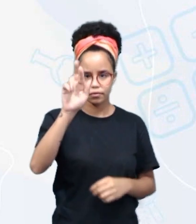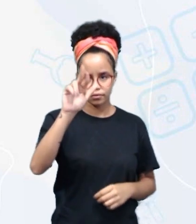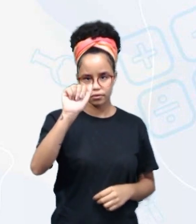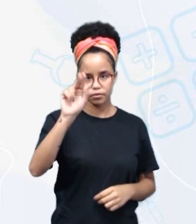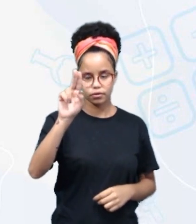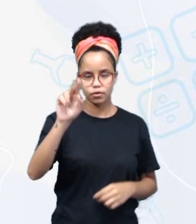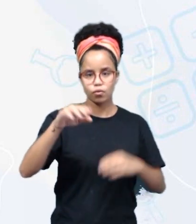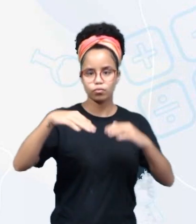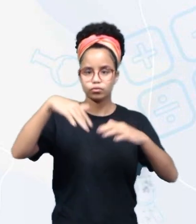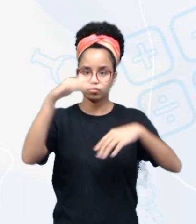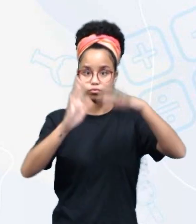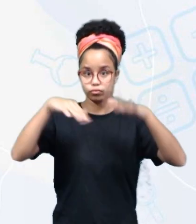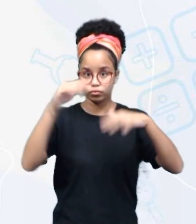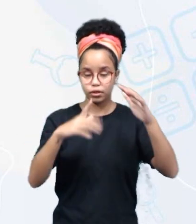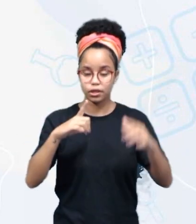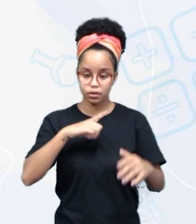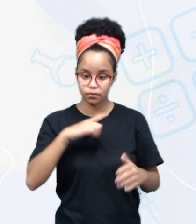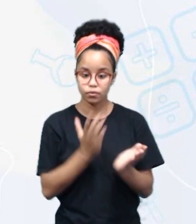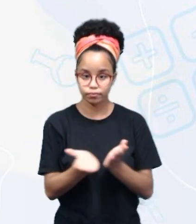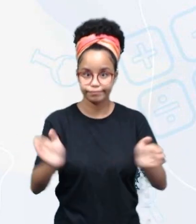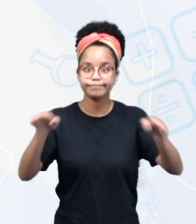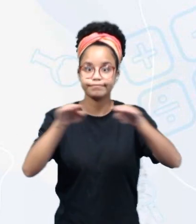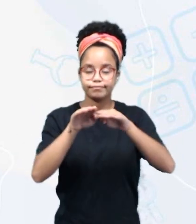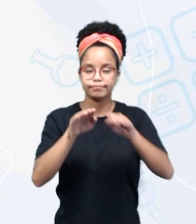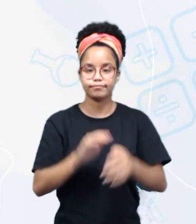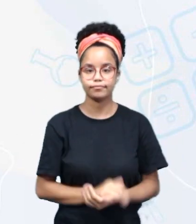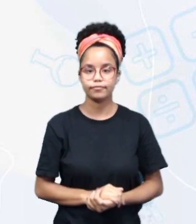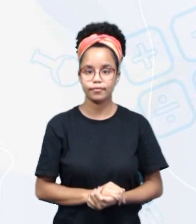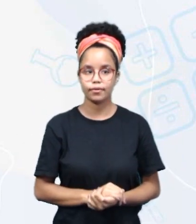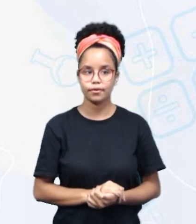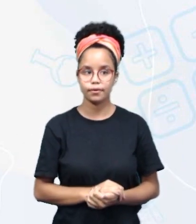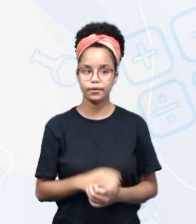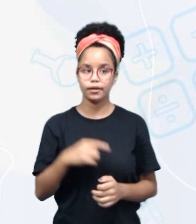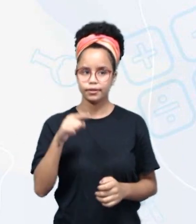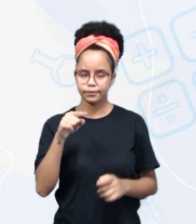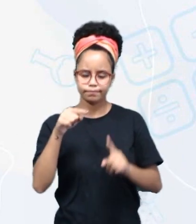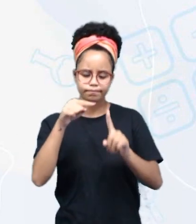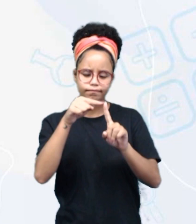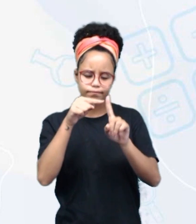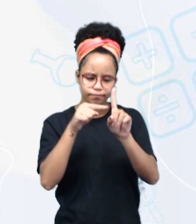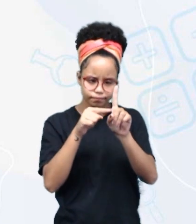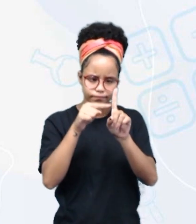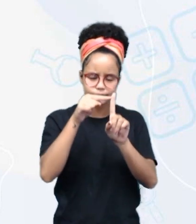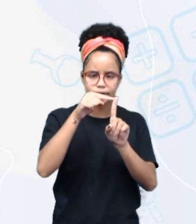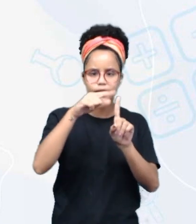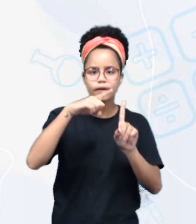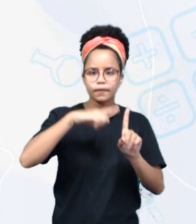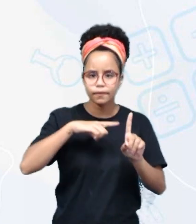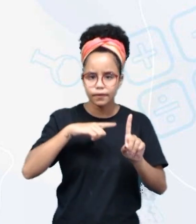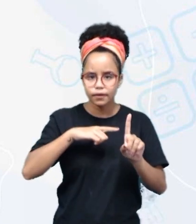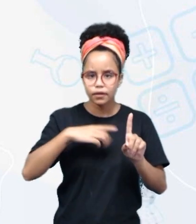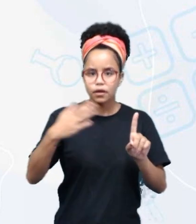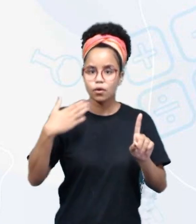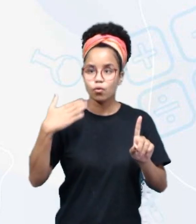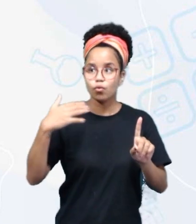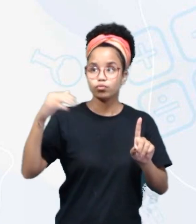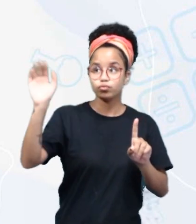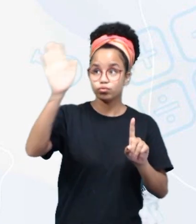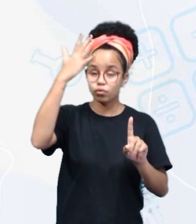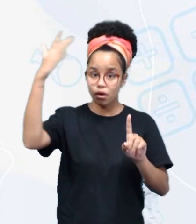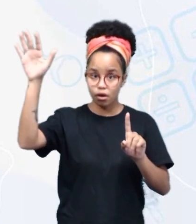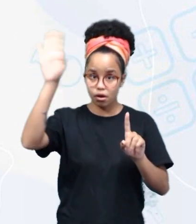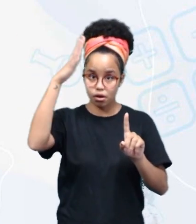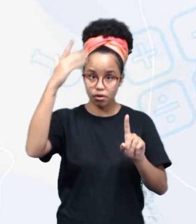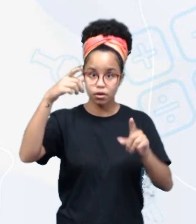das moléculas que compõem o corpo. Esse termômetro da figura está medindo a temperatura do ar,